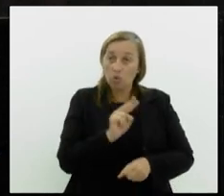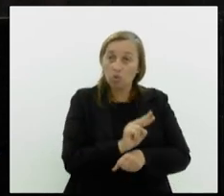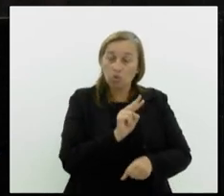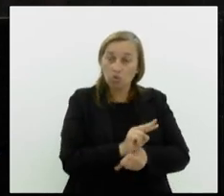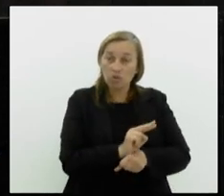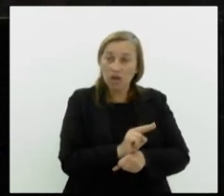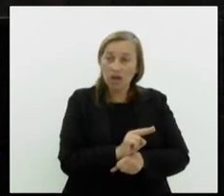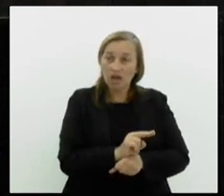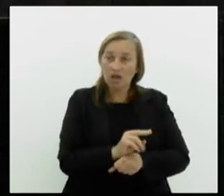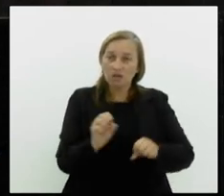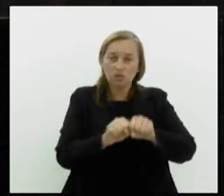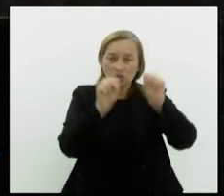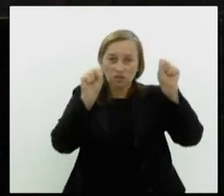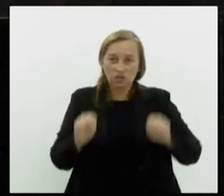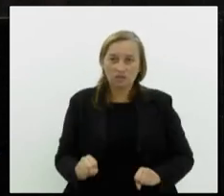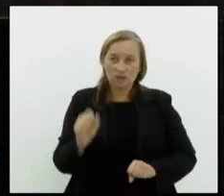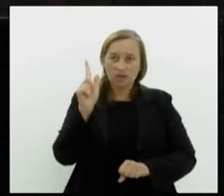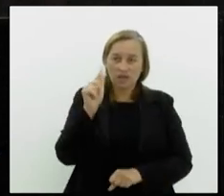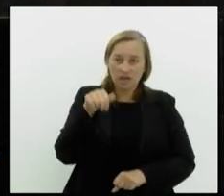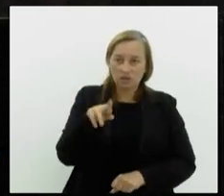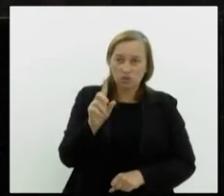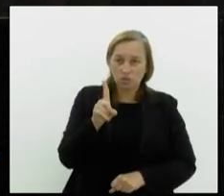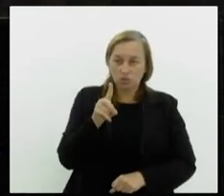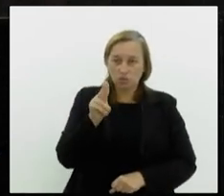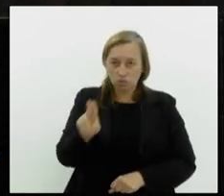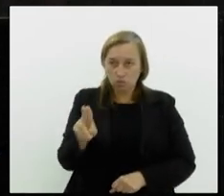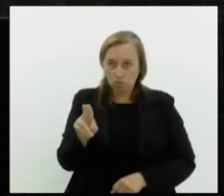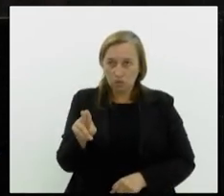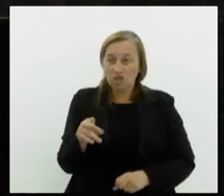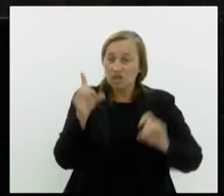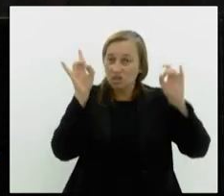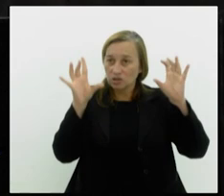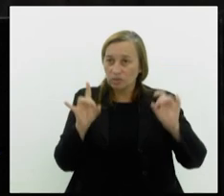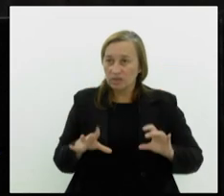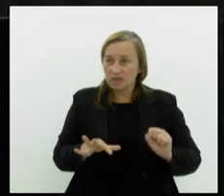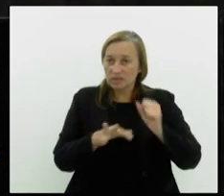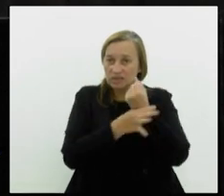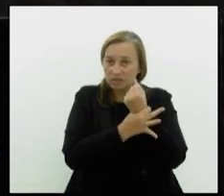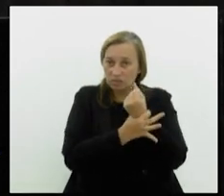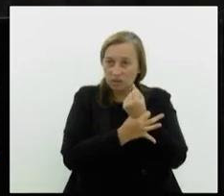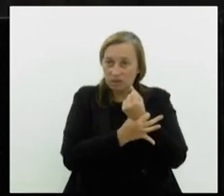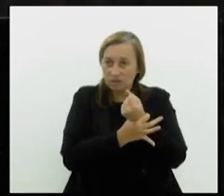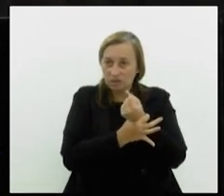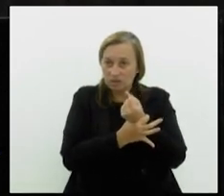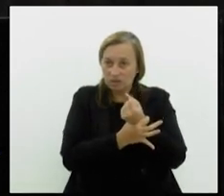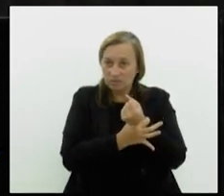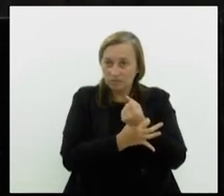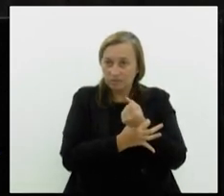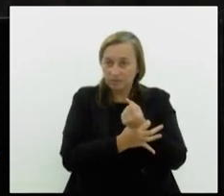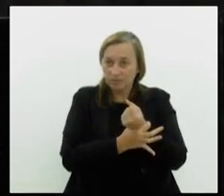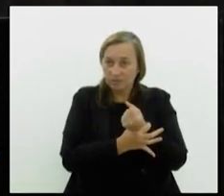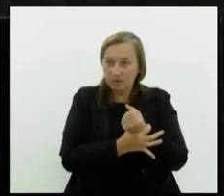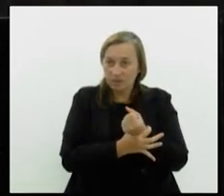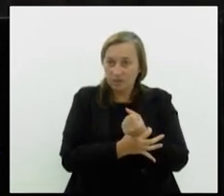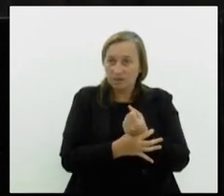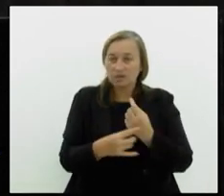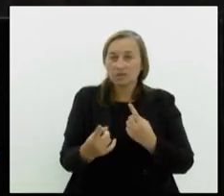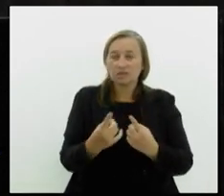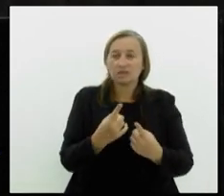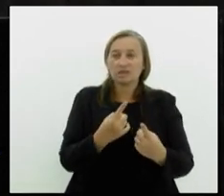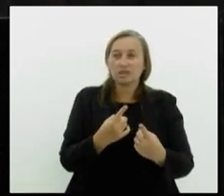Guandu, em especial da segurança da estrada do